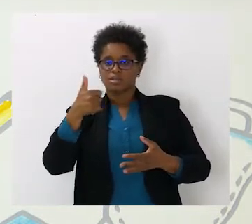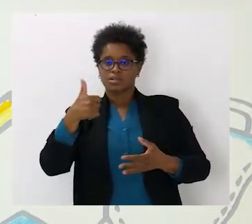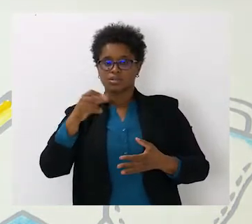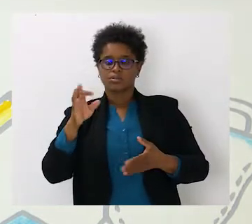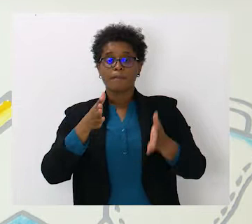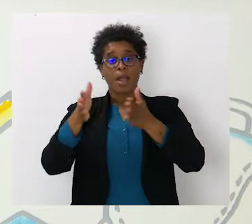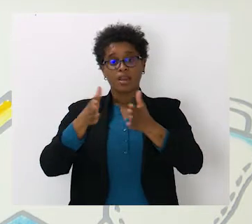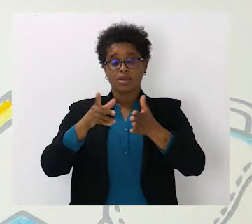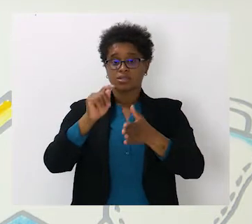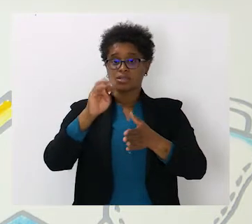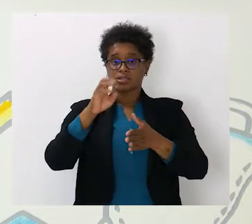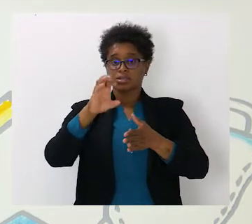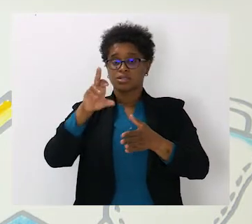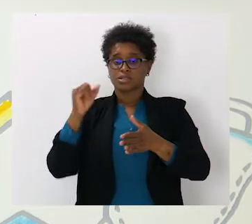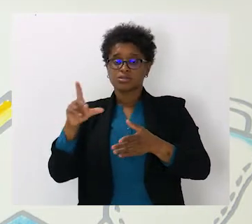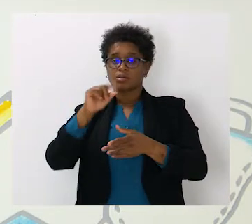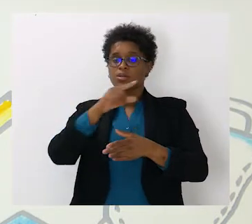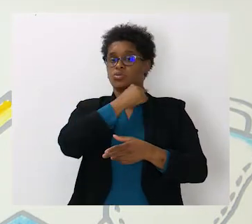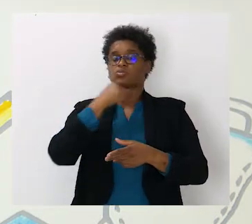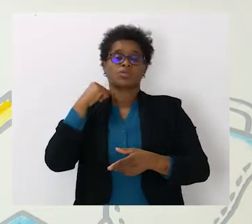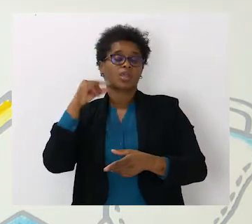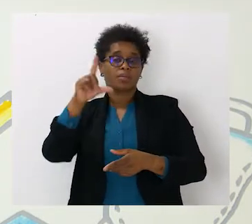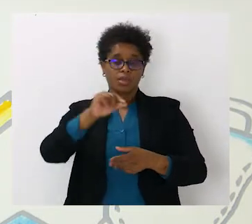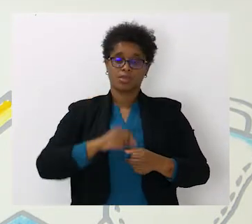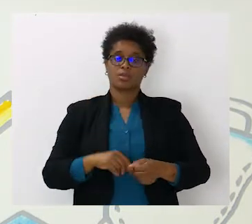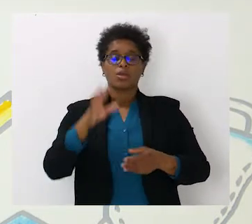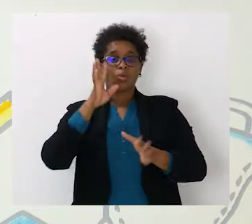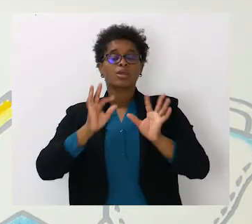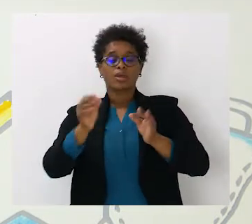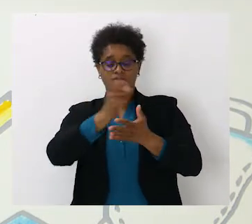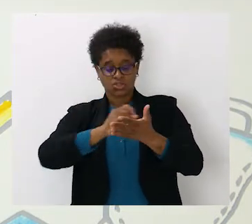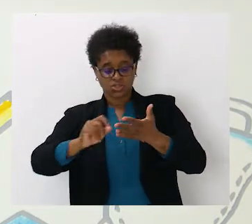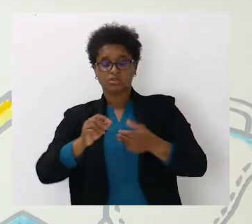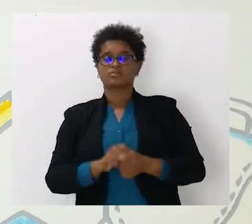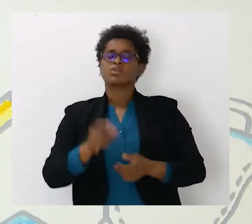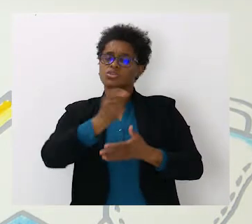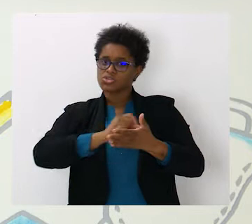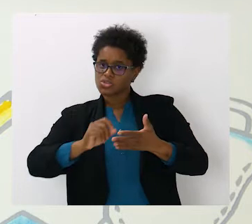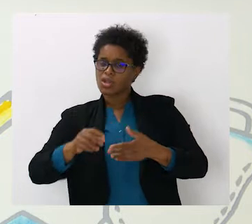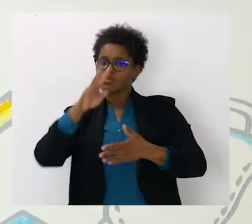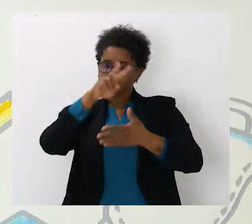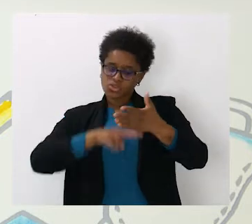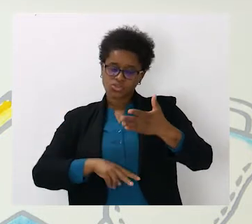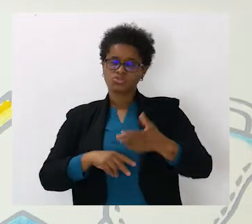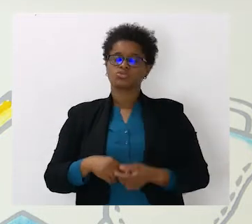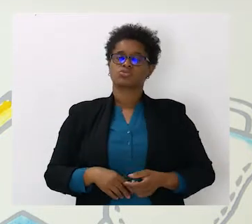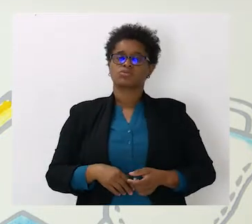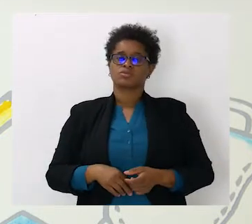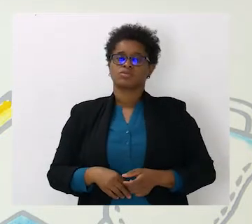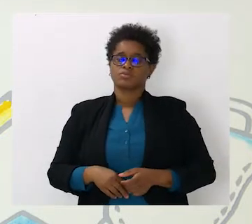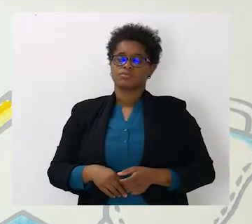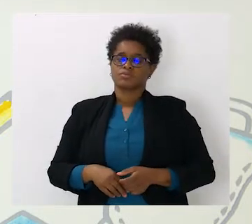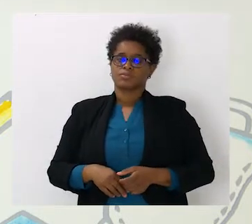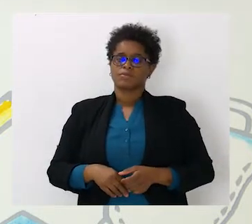paralelamente aos escribas, os sacerdotes também cuidavam da escrita, registravam textos